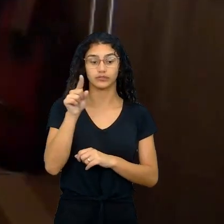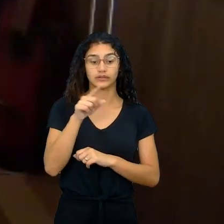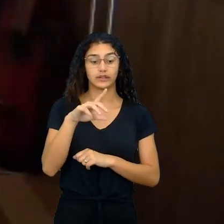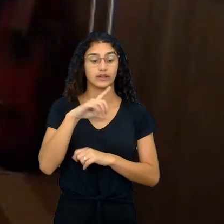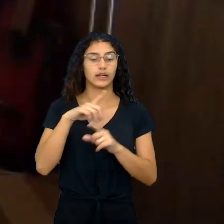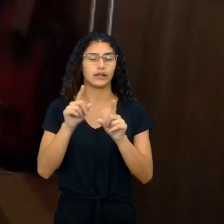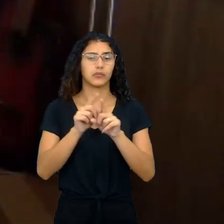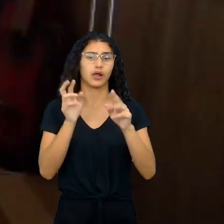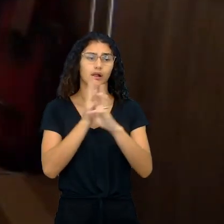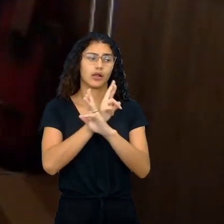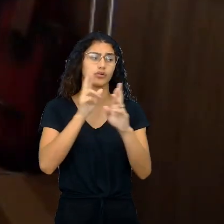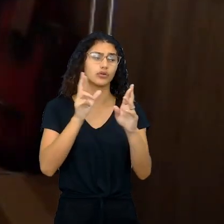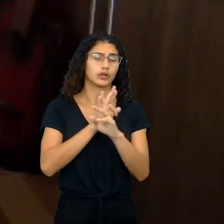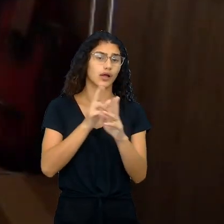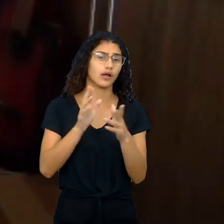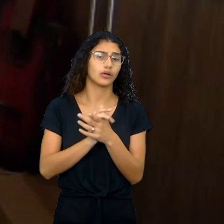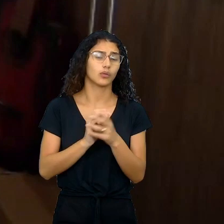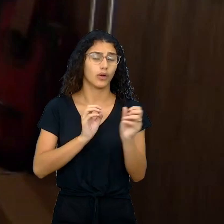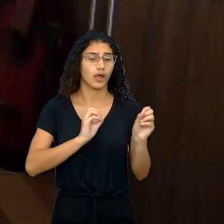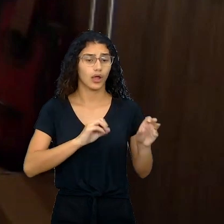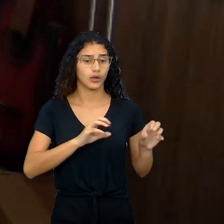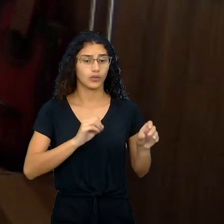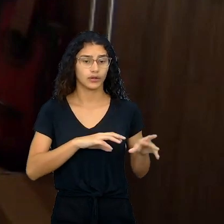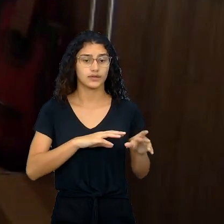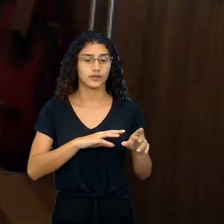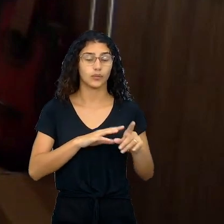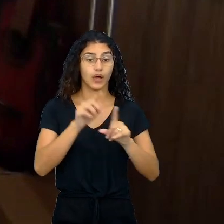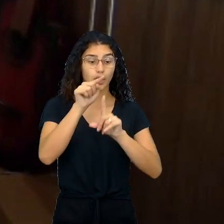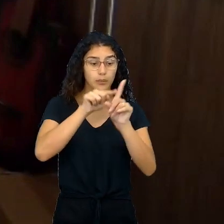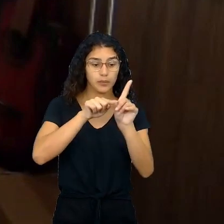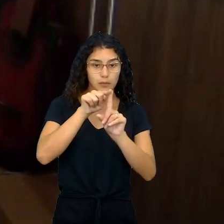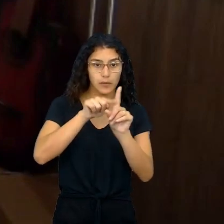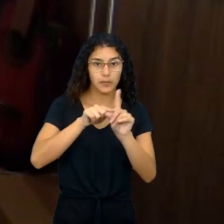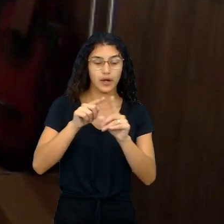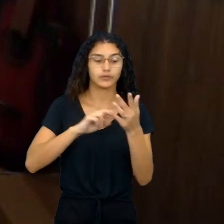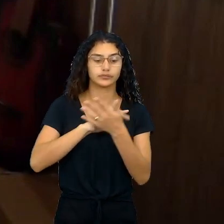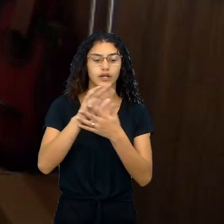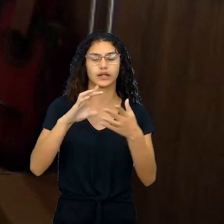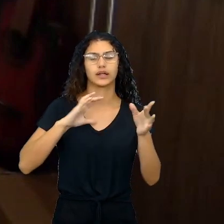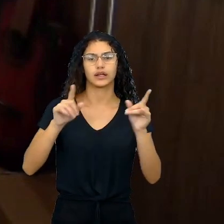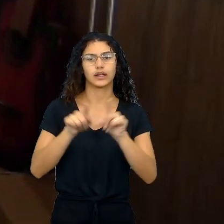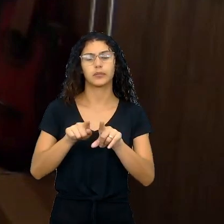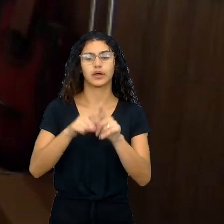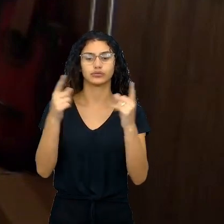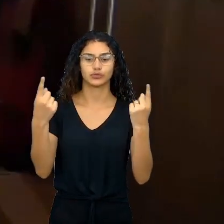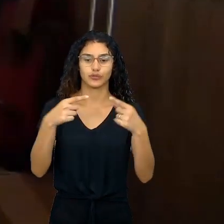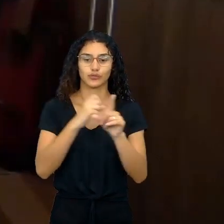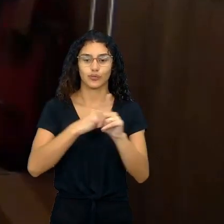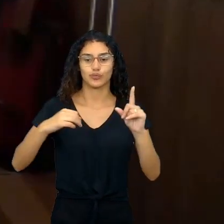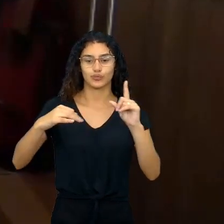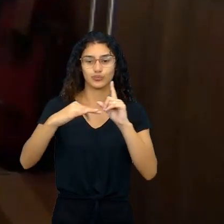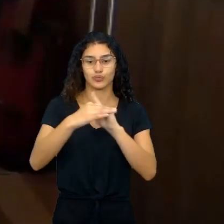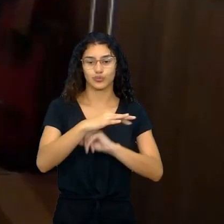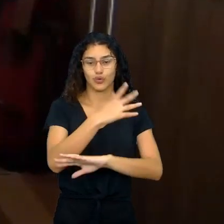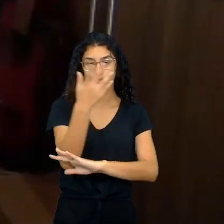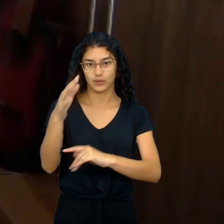tem muito a ver com a educação climática e muitos outros desafios socioambientais para além da